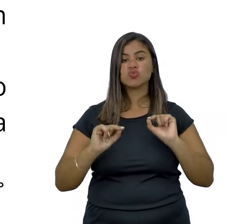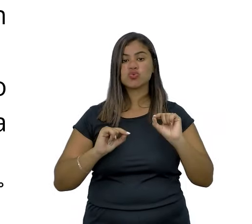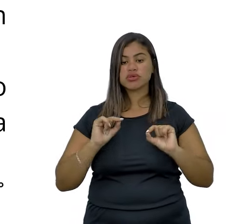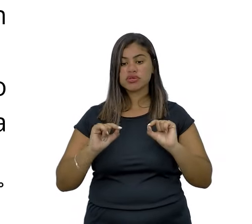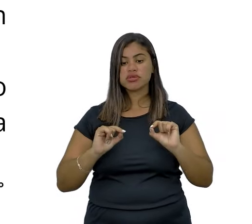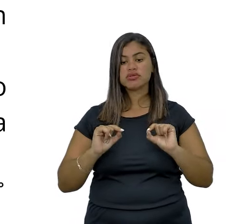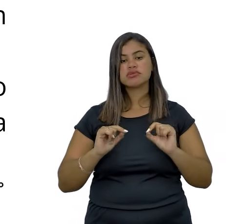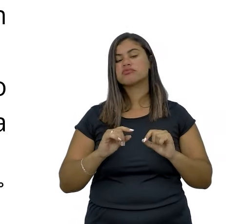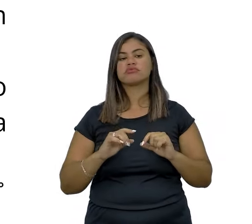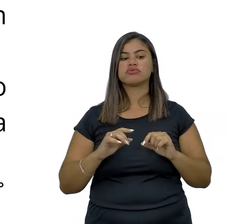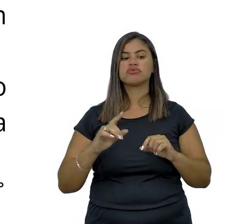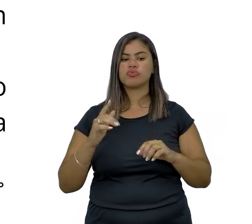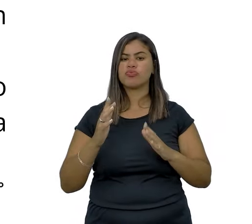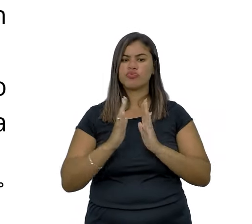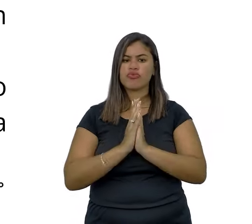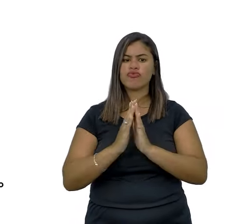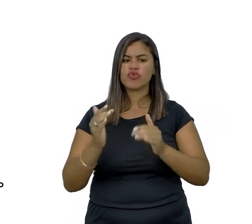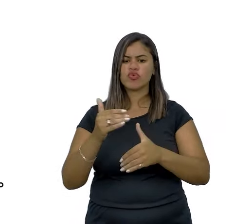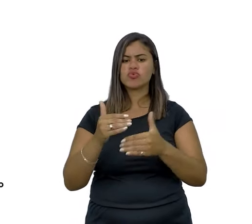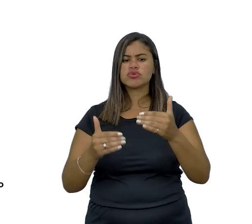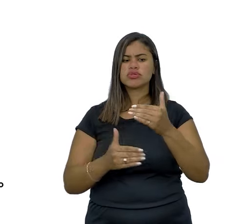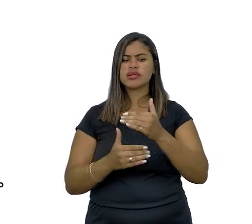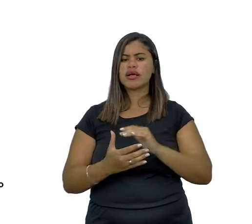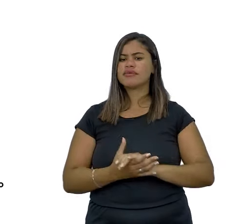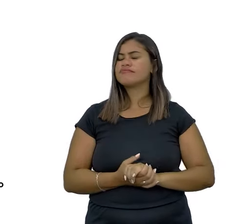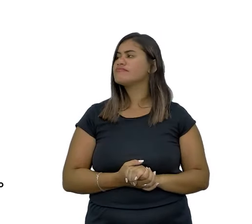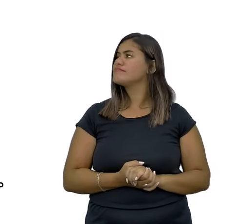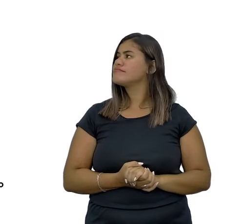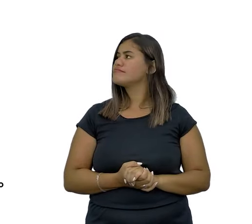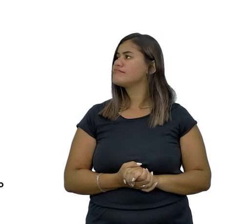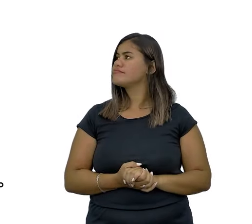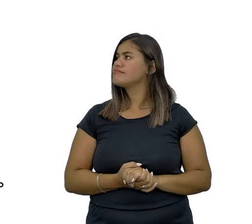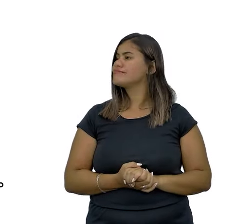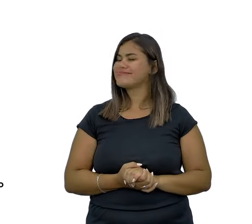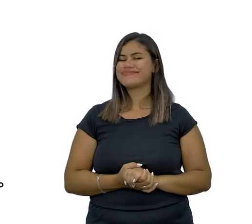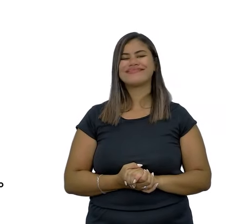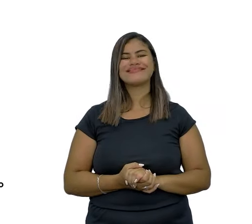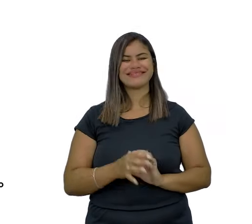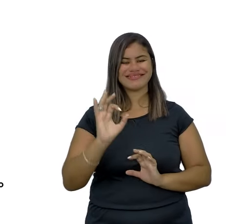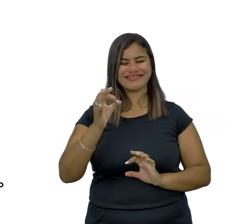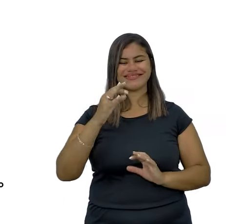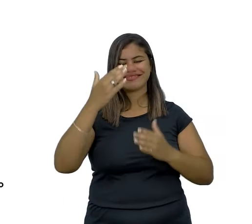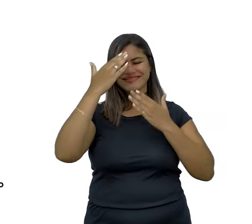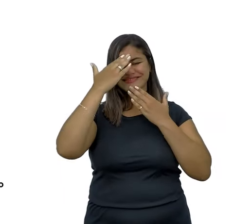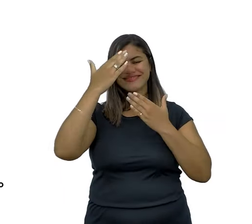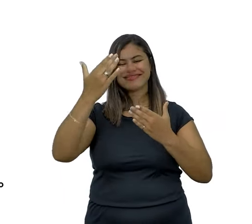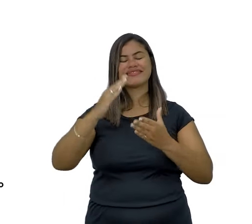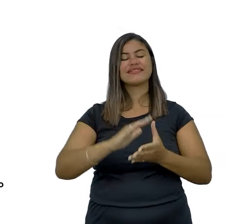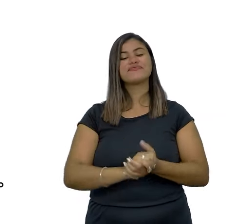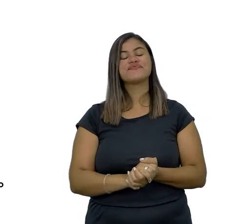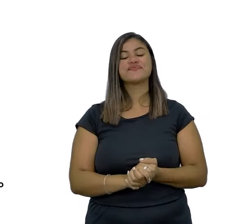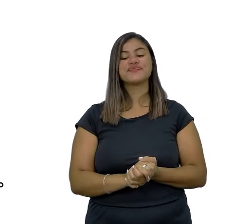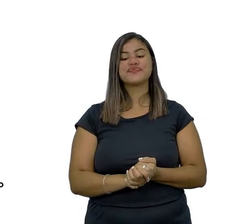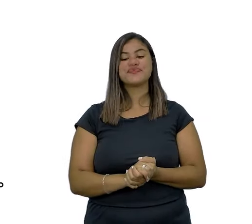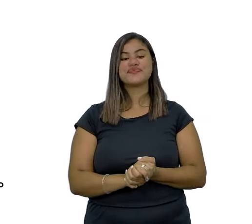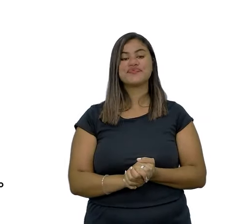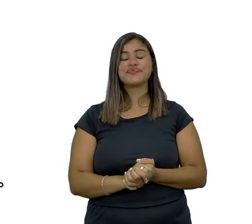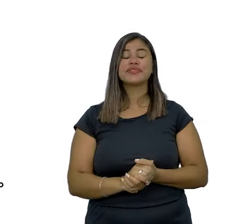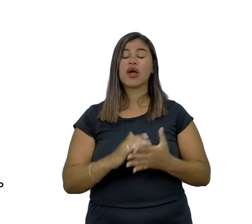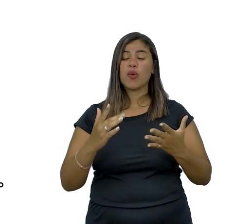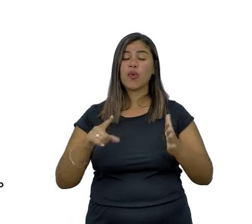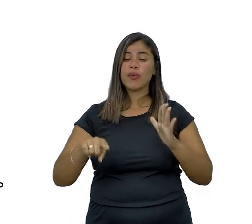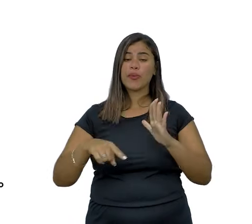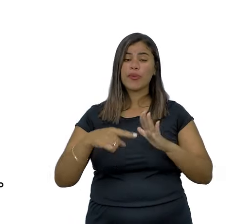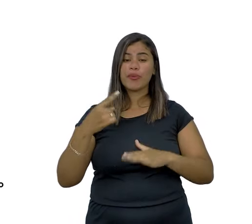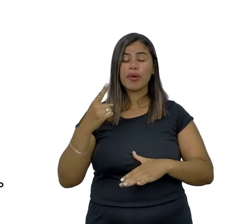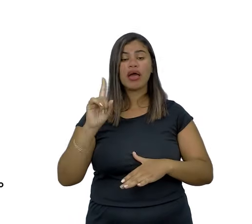eu quero só que vocês passem aí o slide na tela. Isso, obrigada. Então, eu quero dizer que, primeiro,